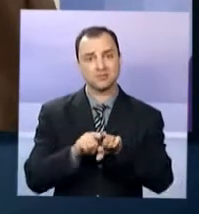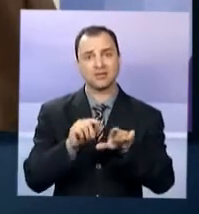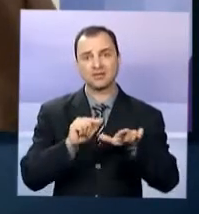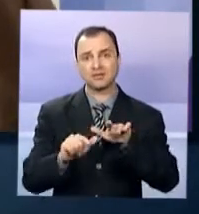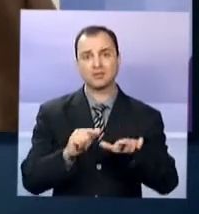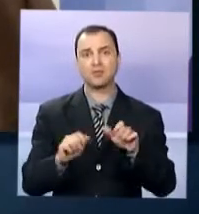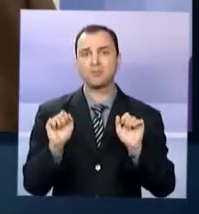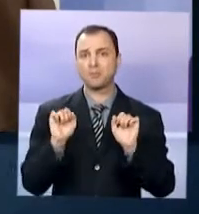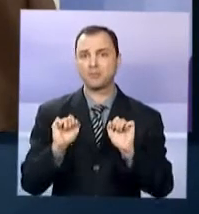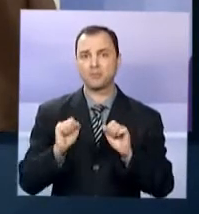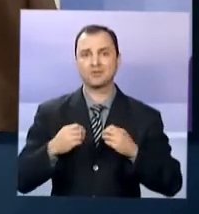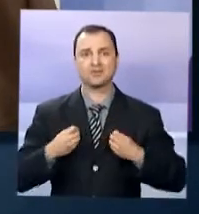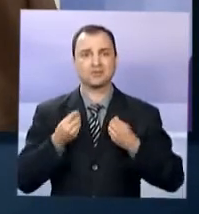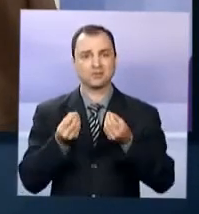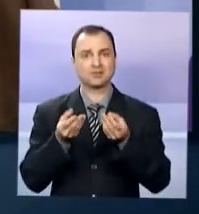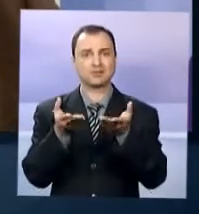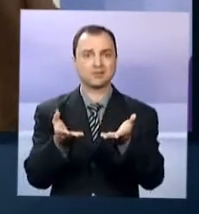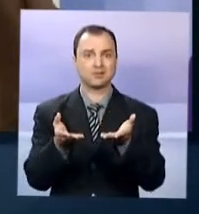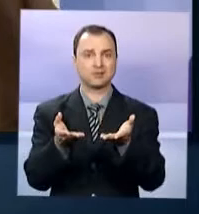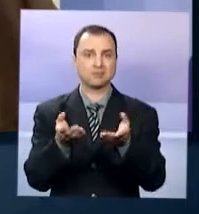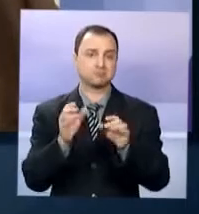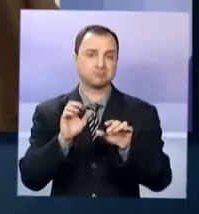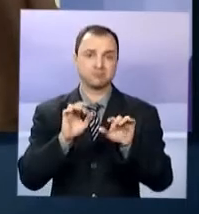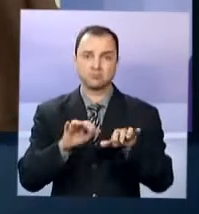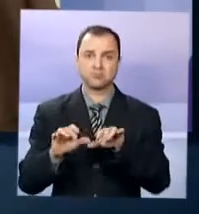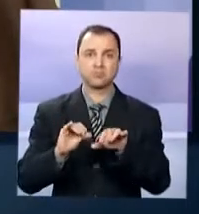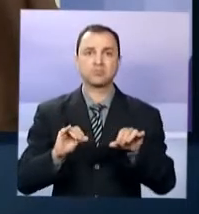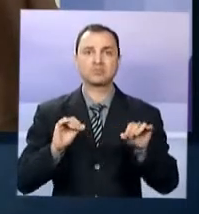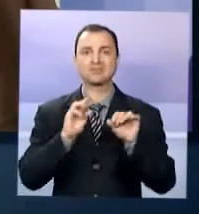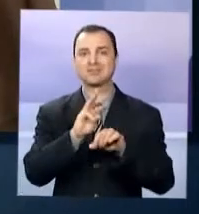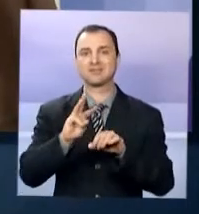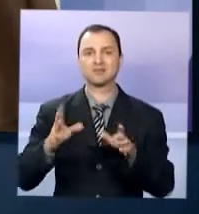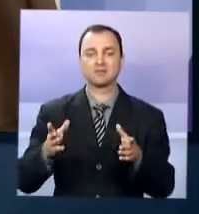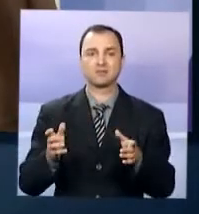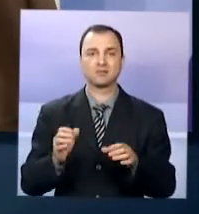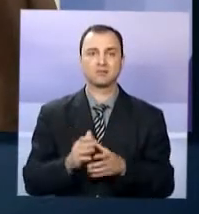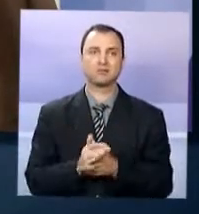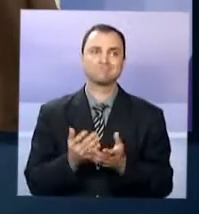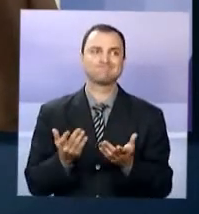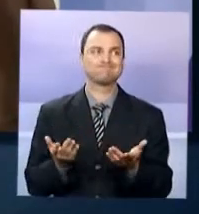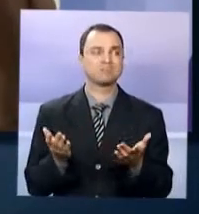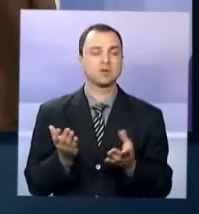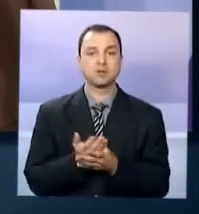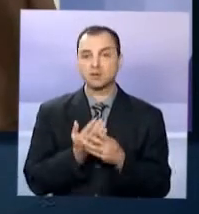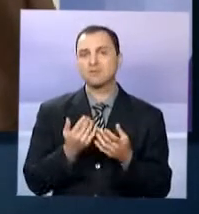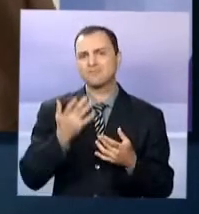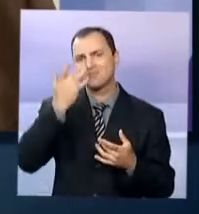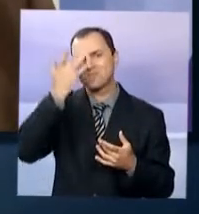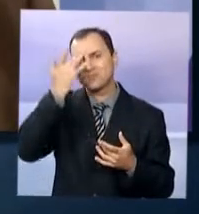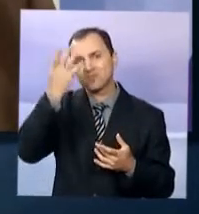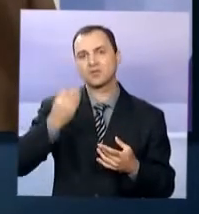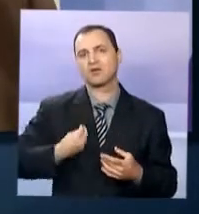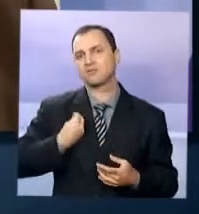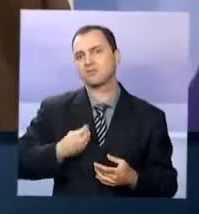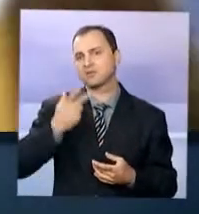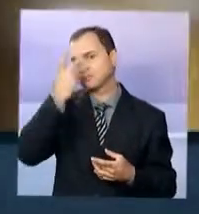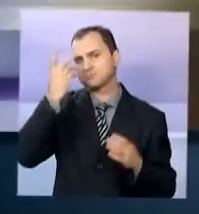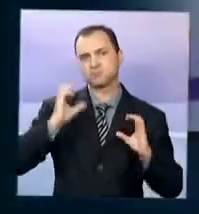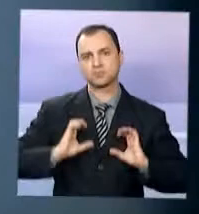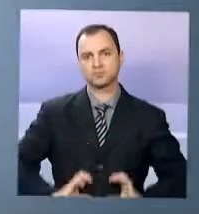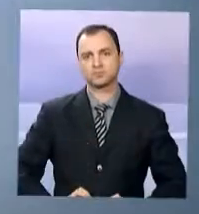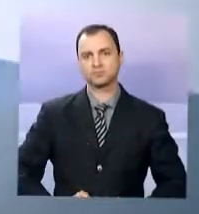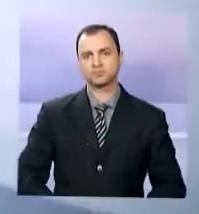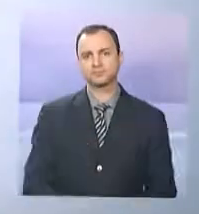podem ser oferecidos via internet é Ou seja facilitando a vida do seu